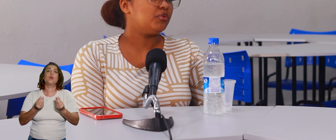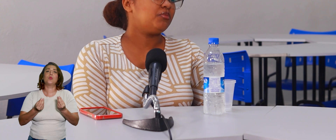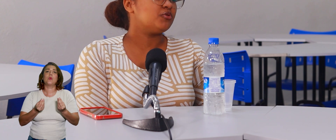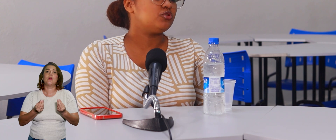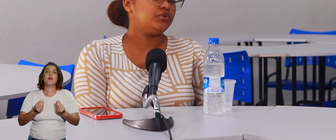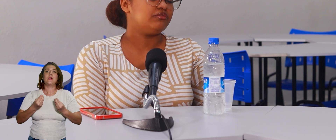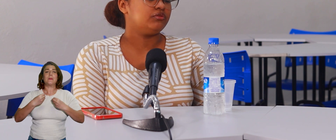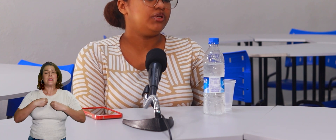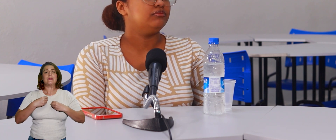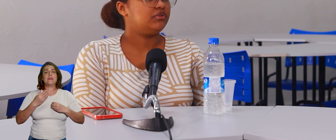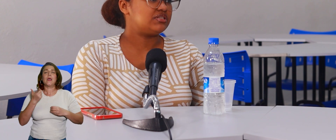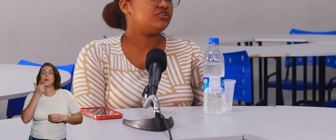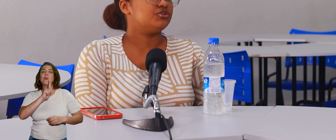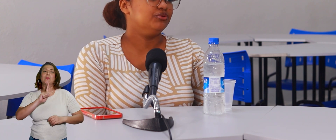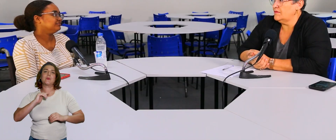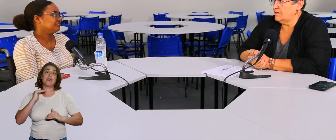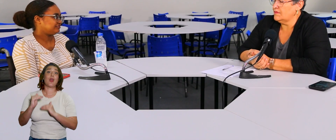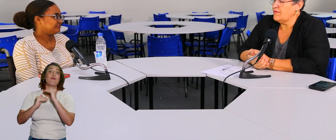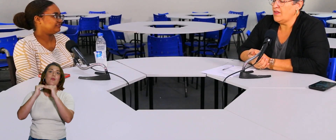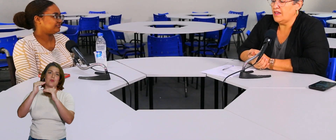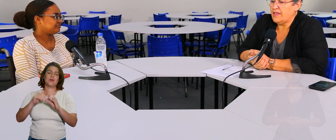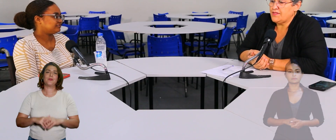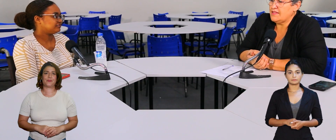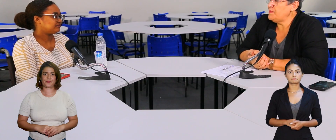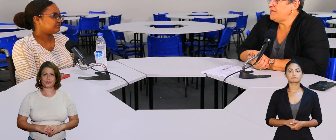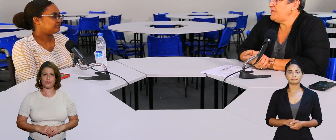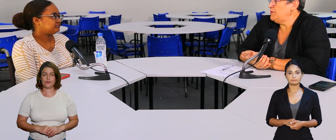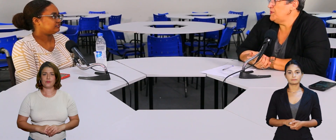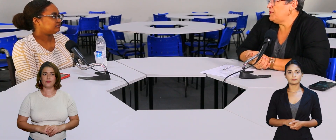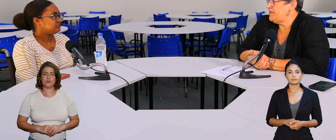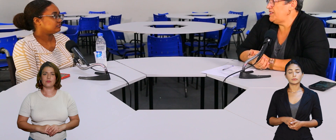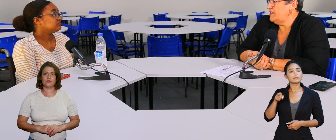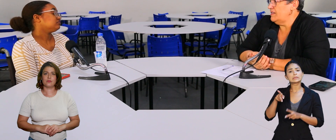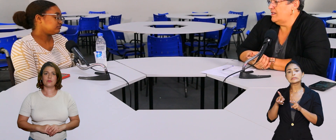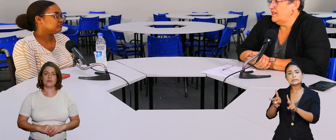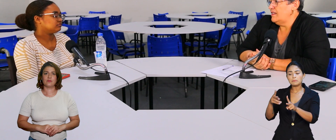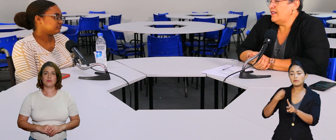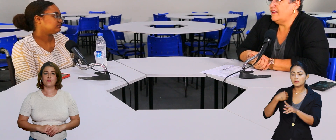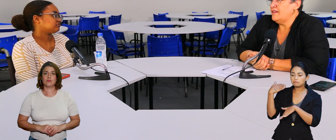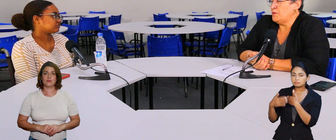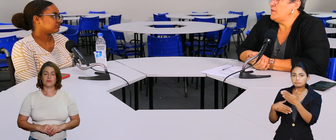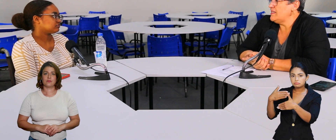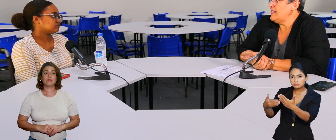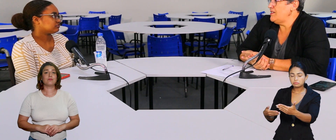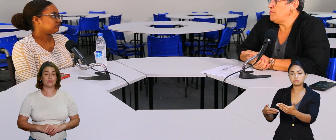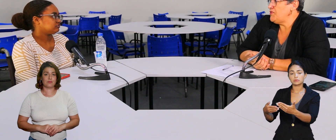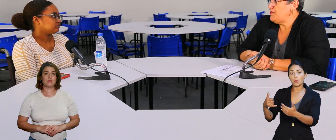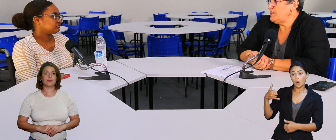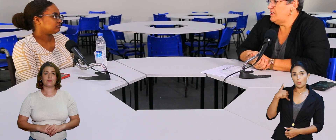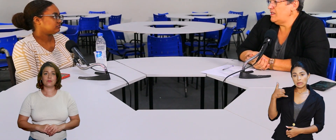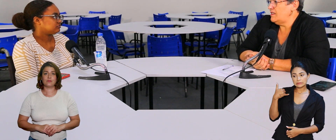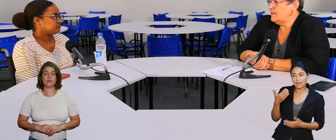Justamente, foi o que também me ajudou muito a evoluir nesse sentido. E aí você sempre viveu a sua vida com essa